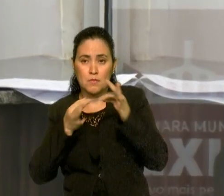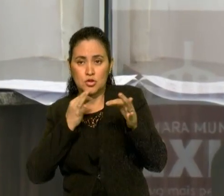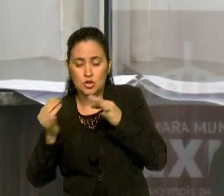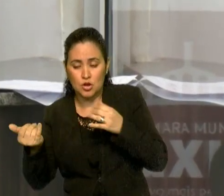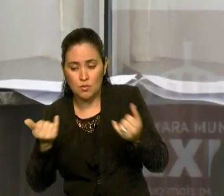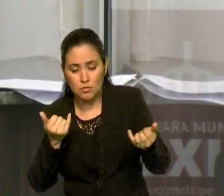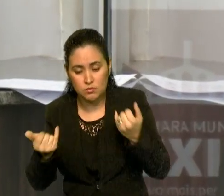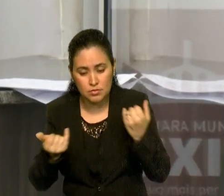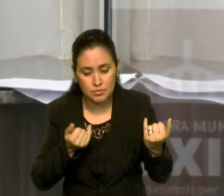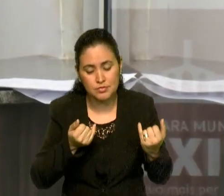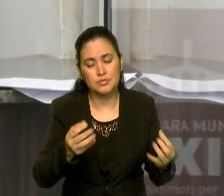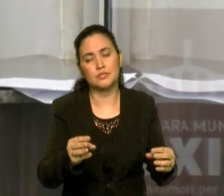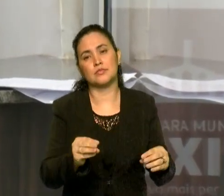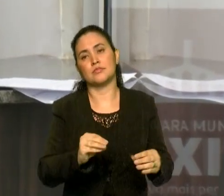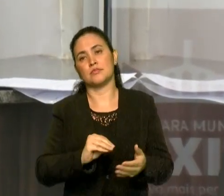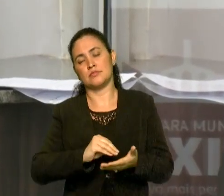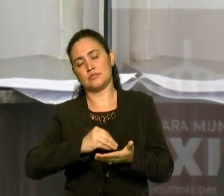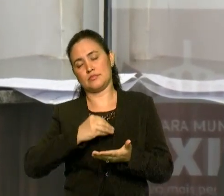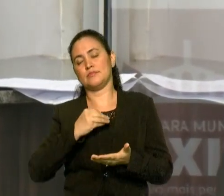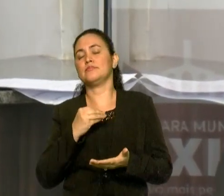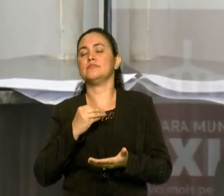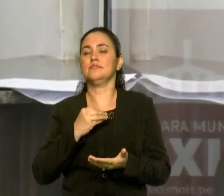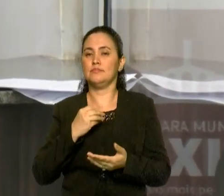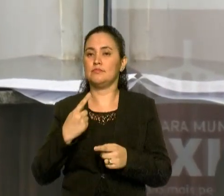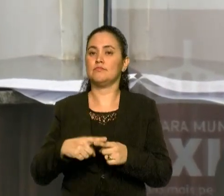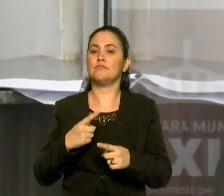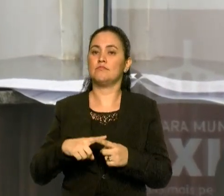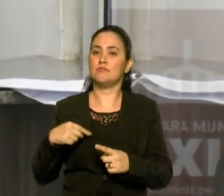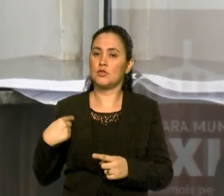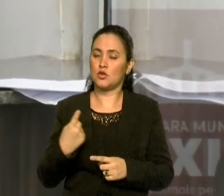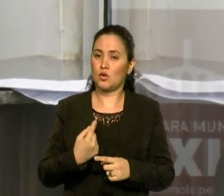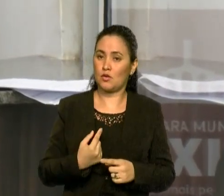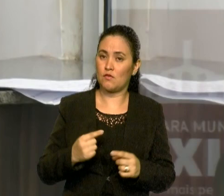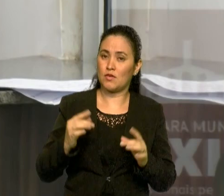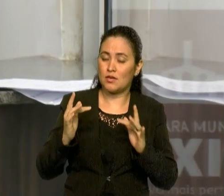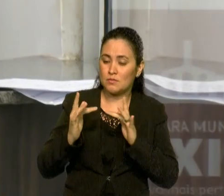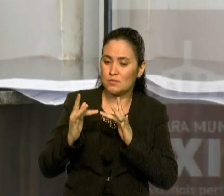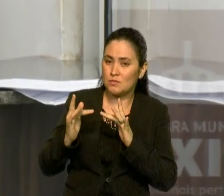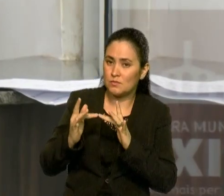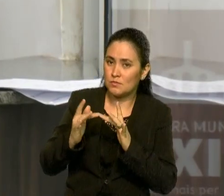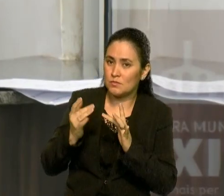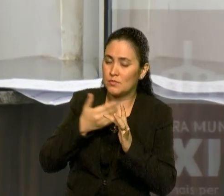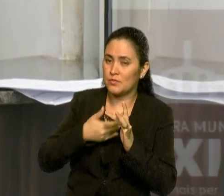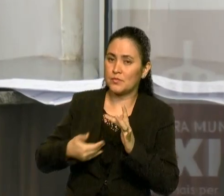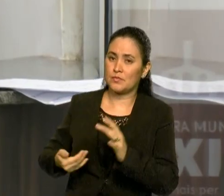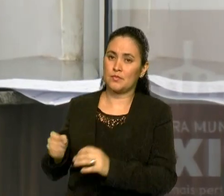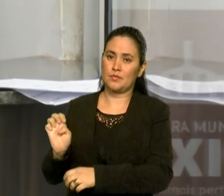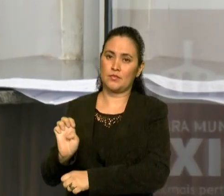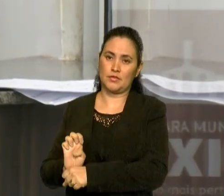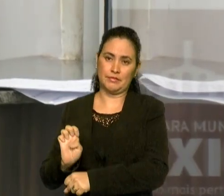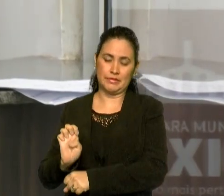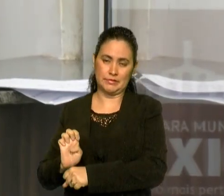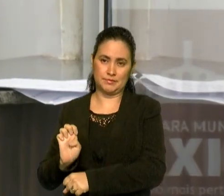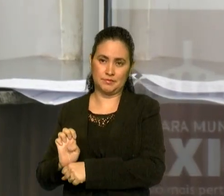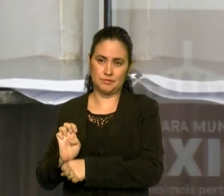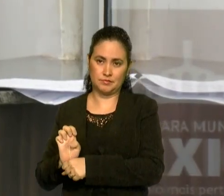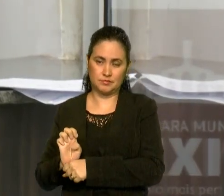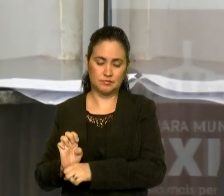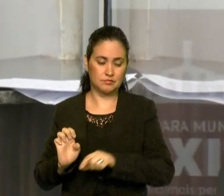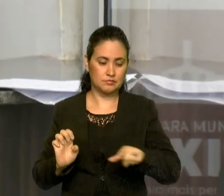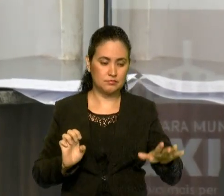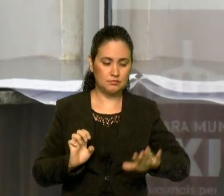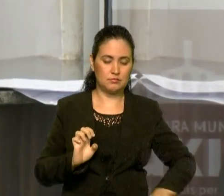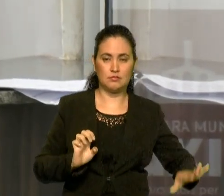porque nós, deputados, é que somos o elo entre o governo do Estado e as nossas